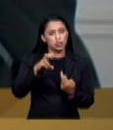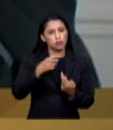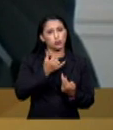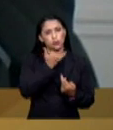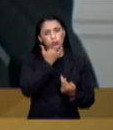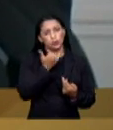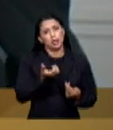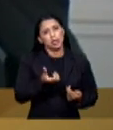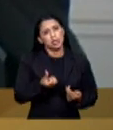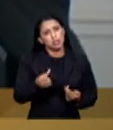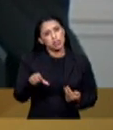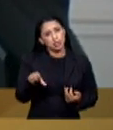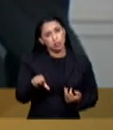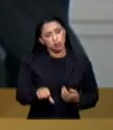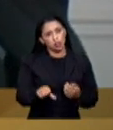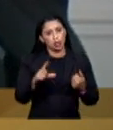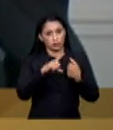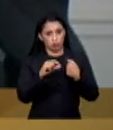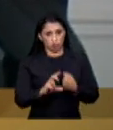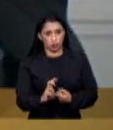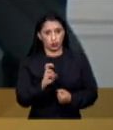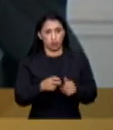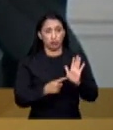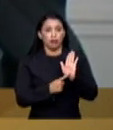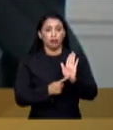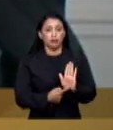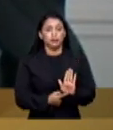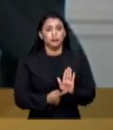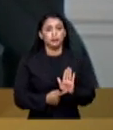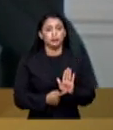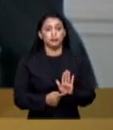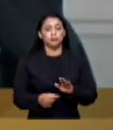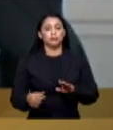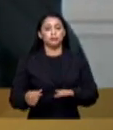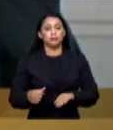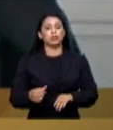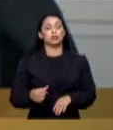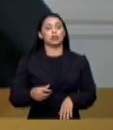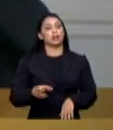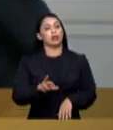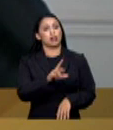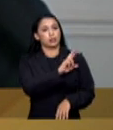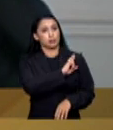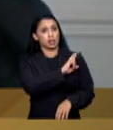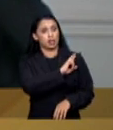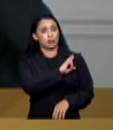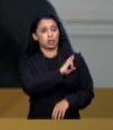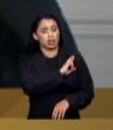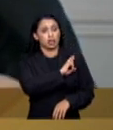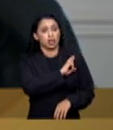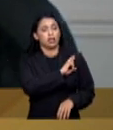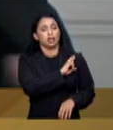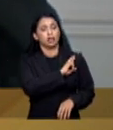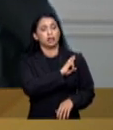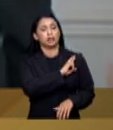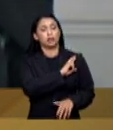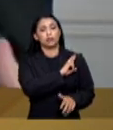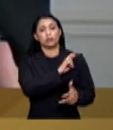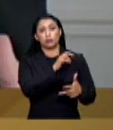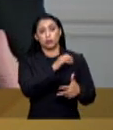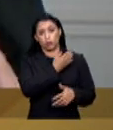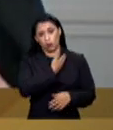50, 69 do artigo 5º, diz, no exercício de atribuições do poder público. Os atos de gestão, nesses casos, não